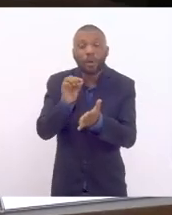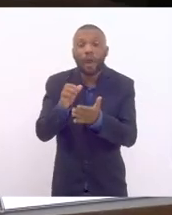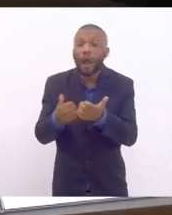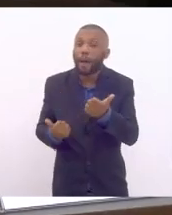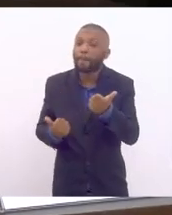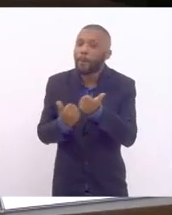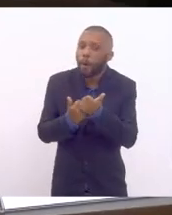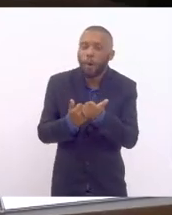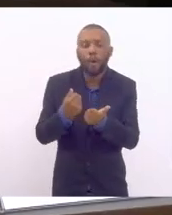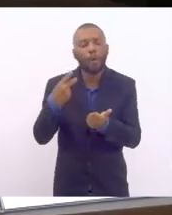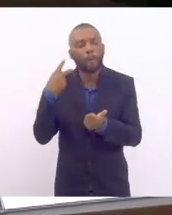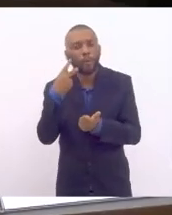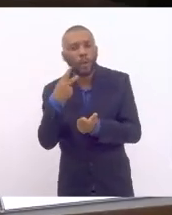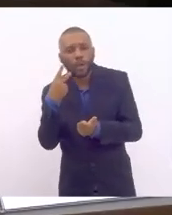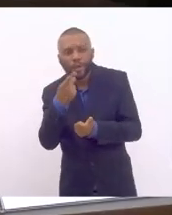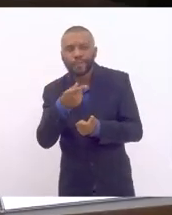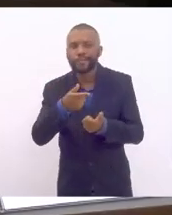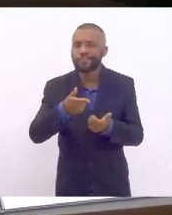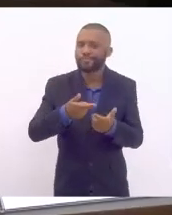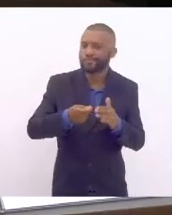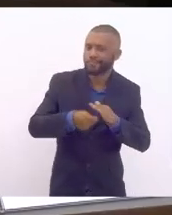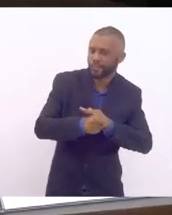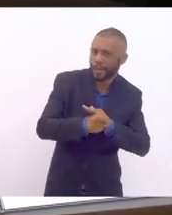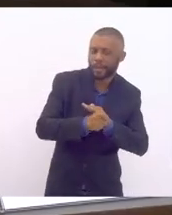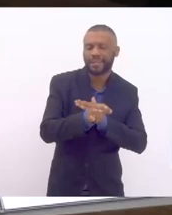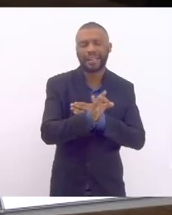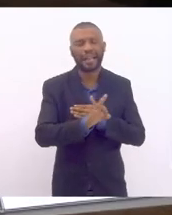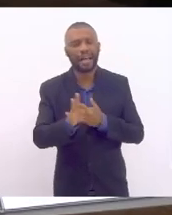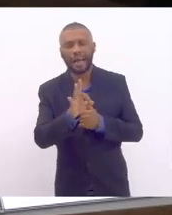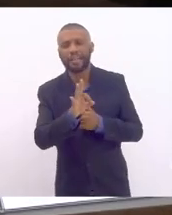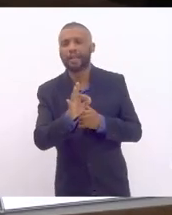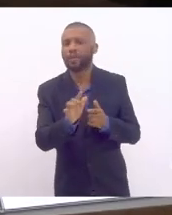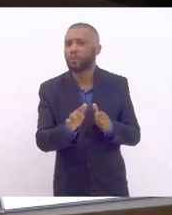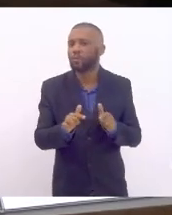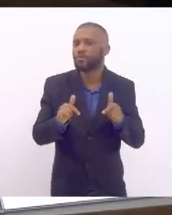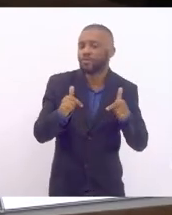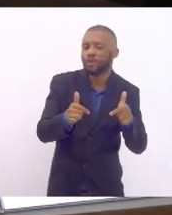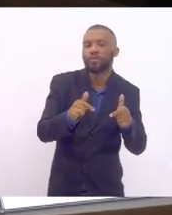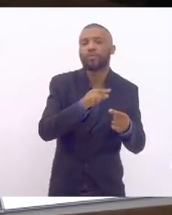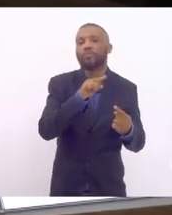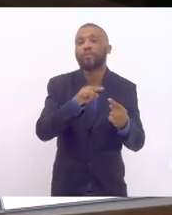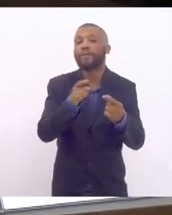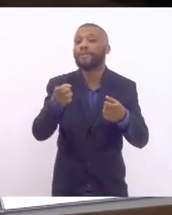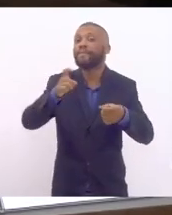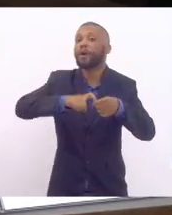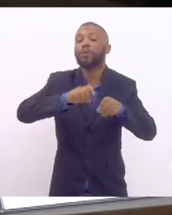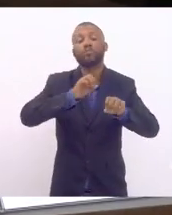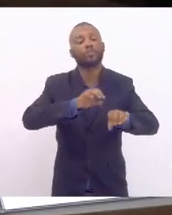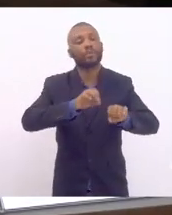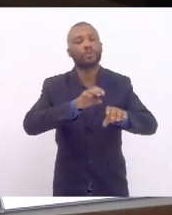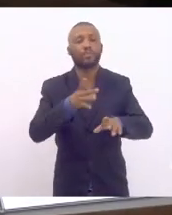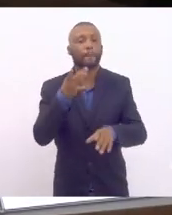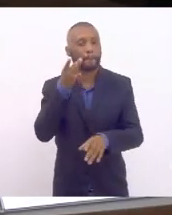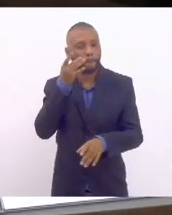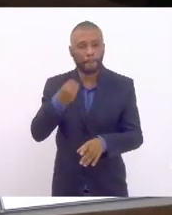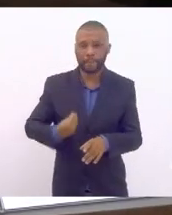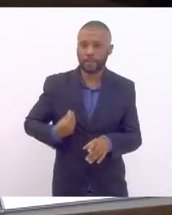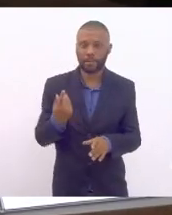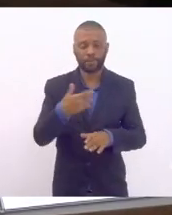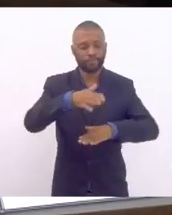retomada do ensino presencial não tivemos nenhum esforço do Governo Federal em uma política de coordenação as próprias universidades